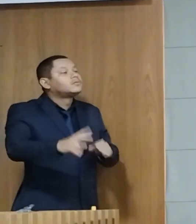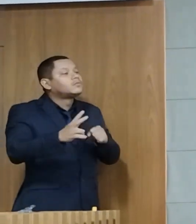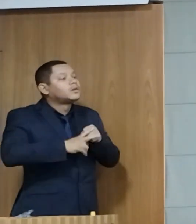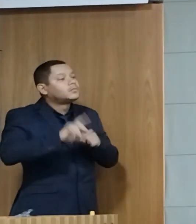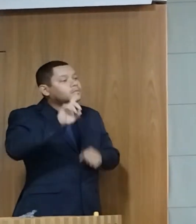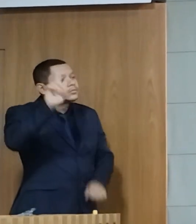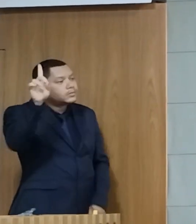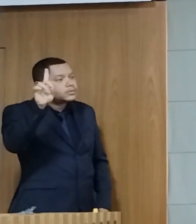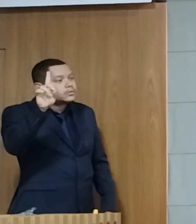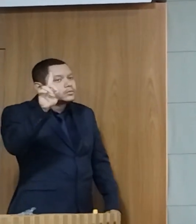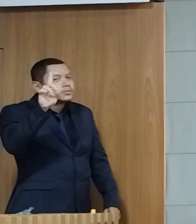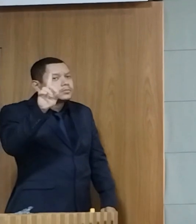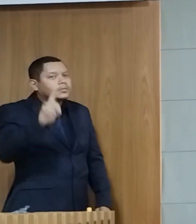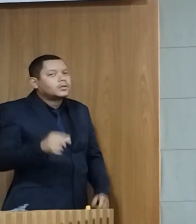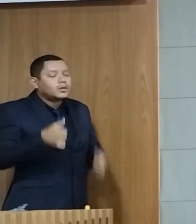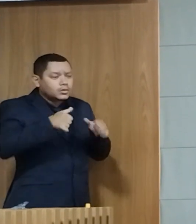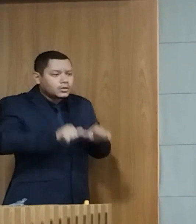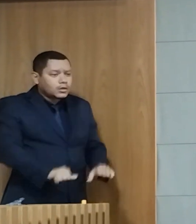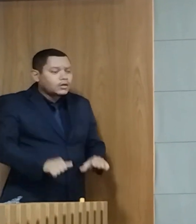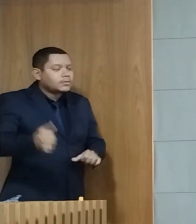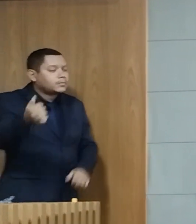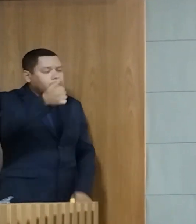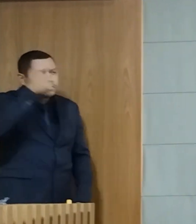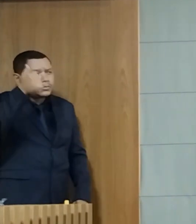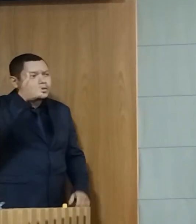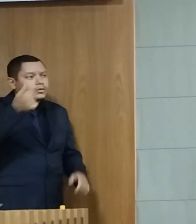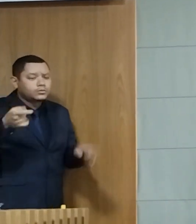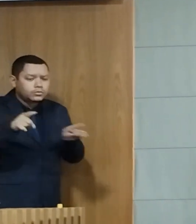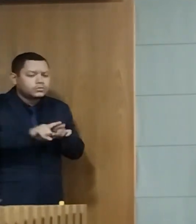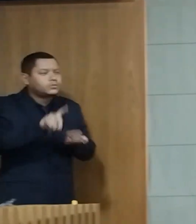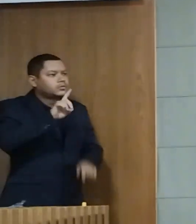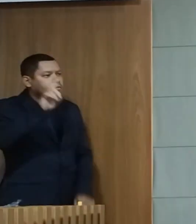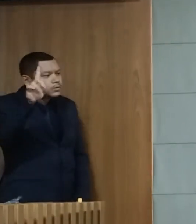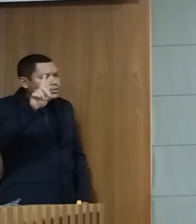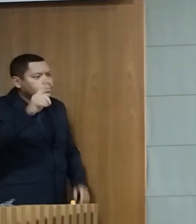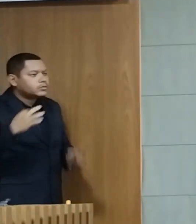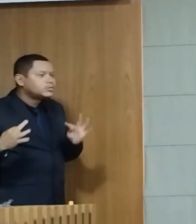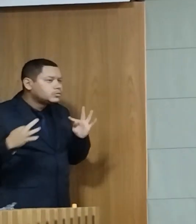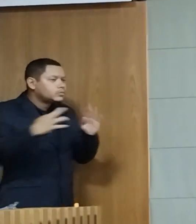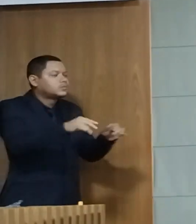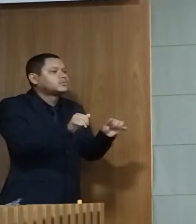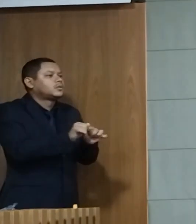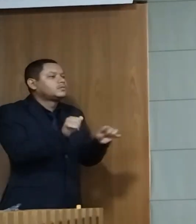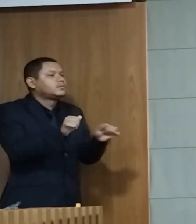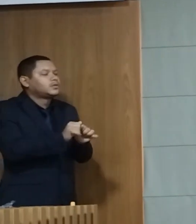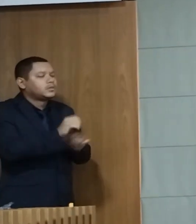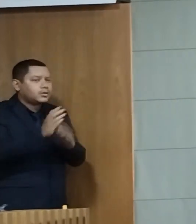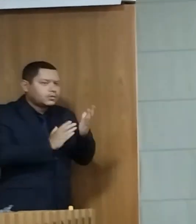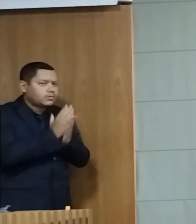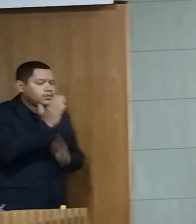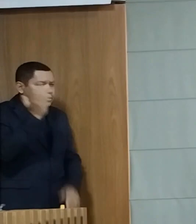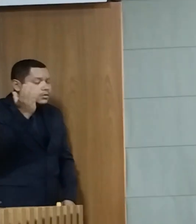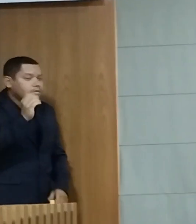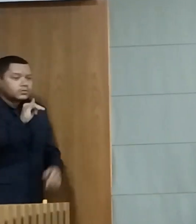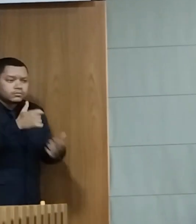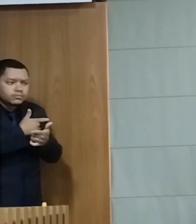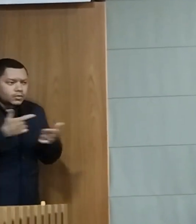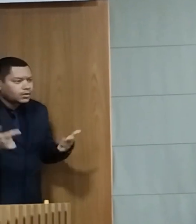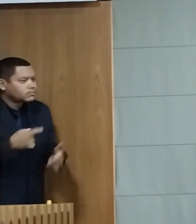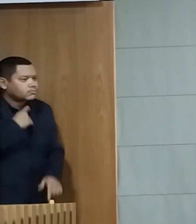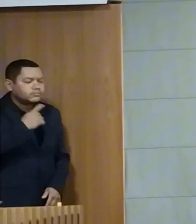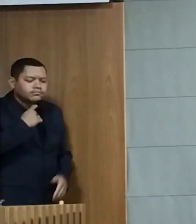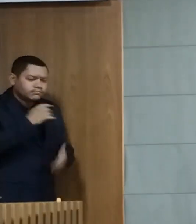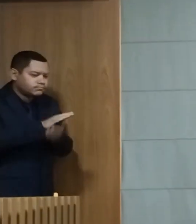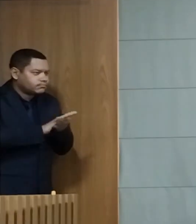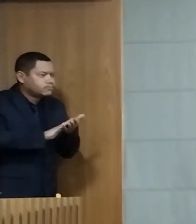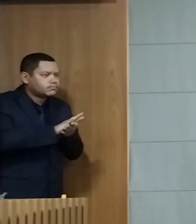É Deus. Ele estava no princípio com Deus, e todas as coisas foram feitas por intermédio dele, e sem ele nada do que foi